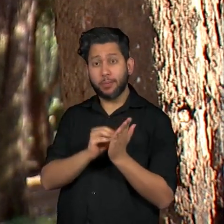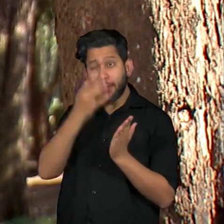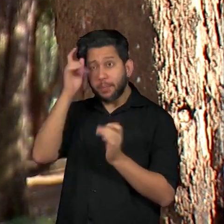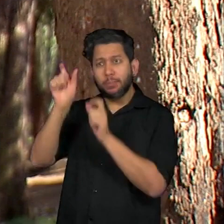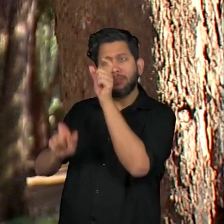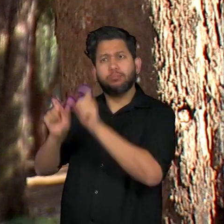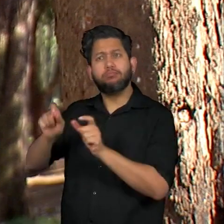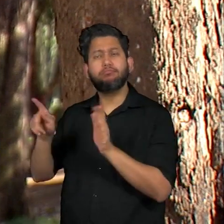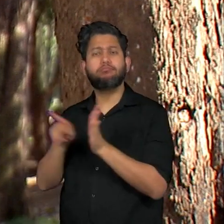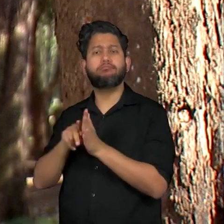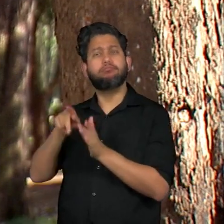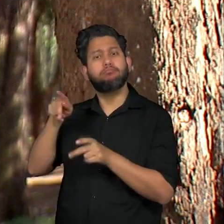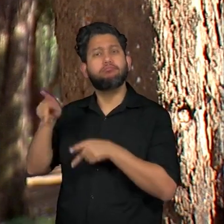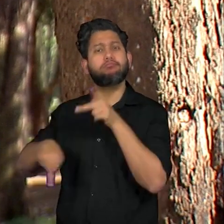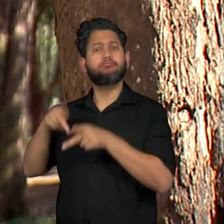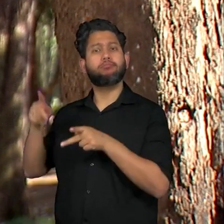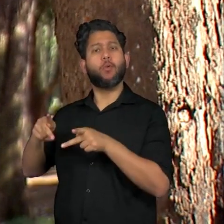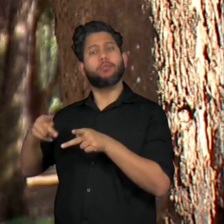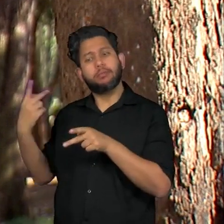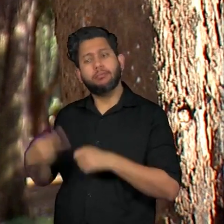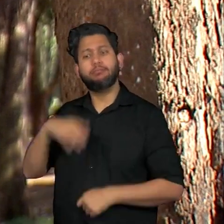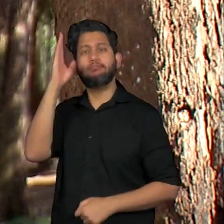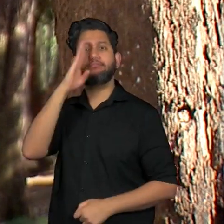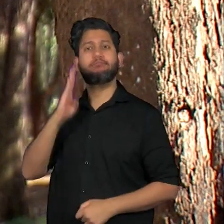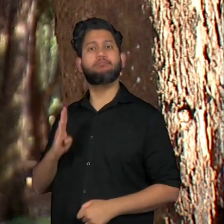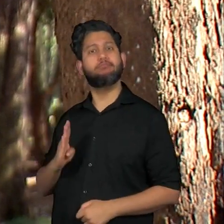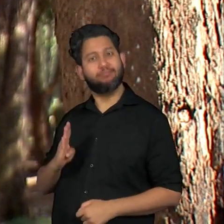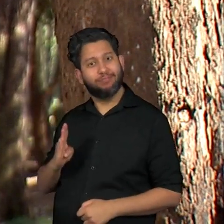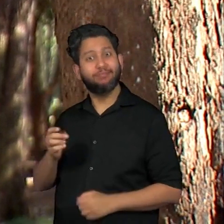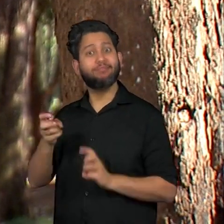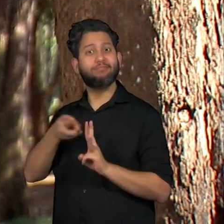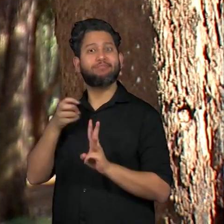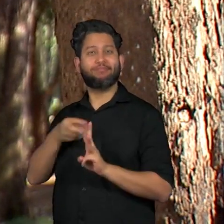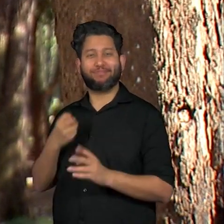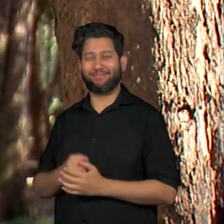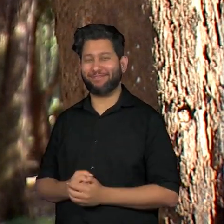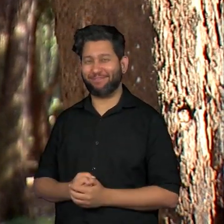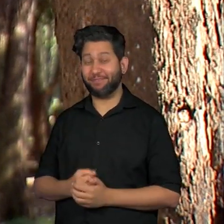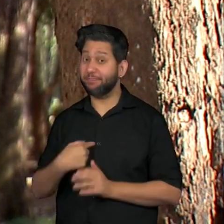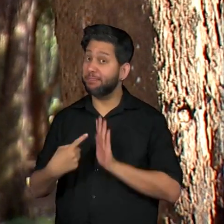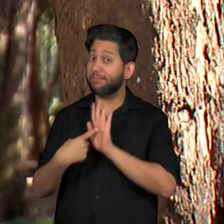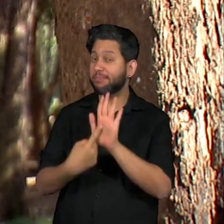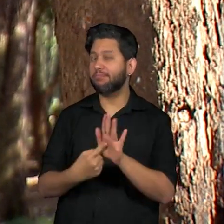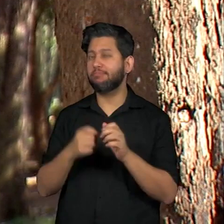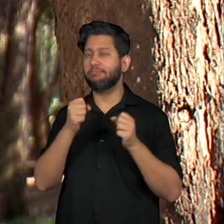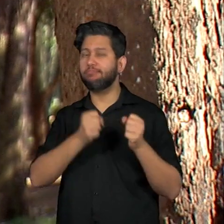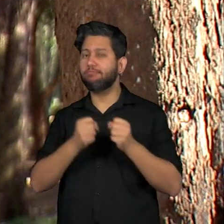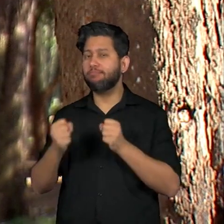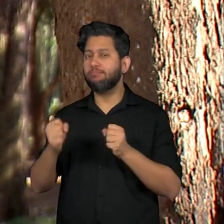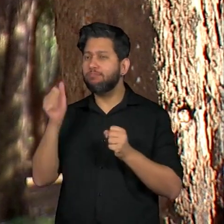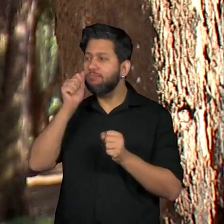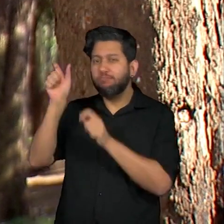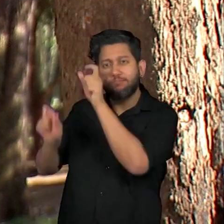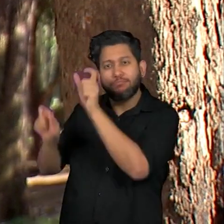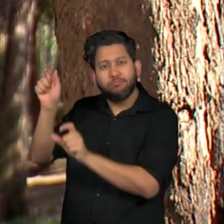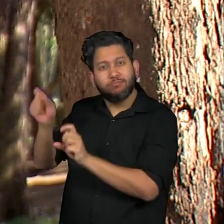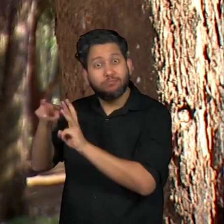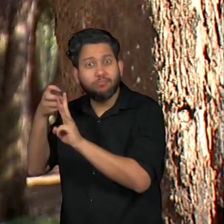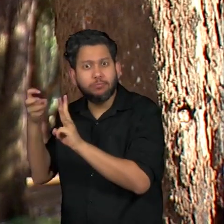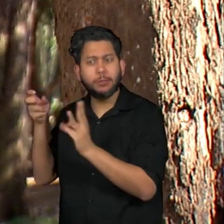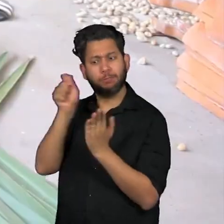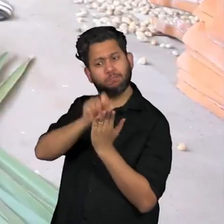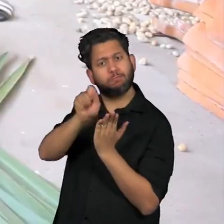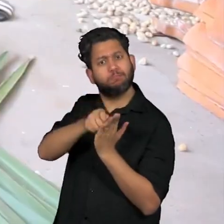de diversos povos originários do Brasil. O álbum biográfico revela o grande potencial de escrita da mulher